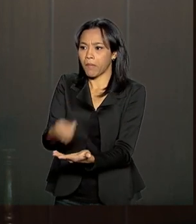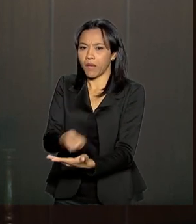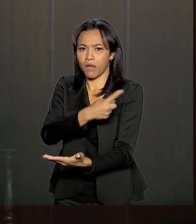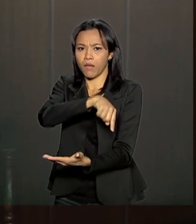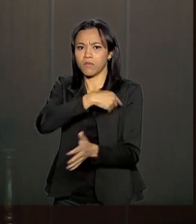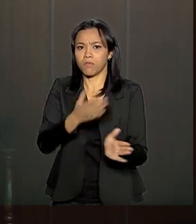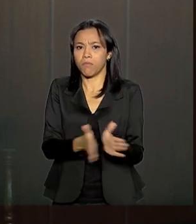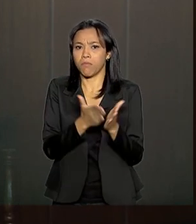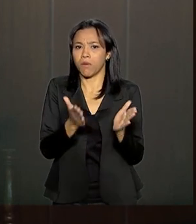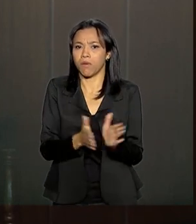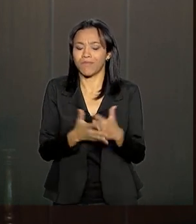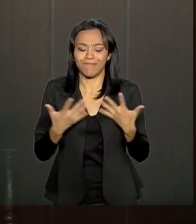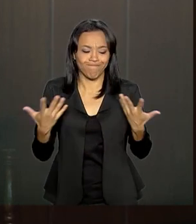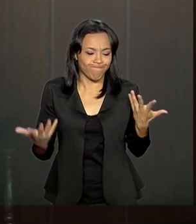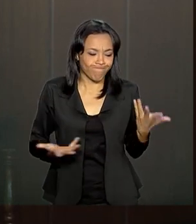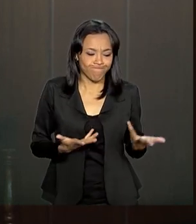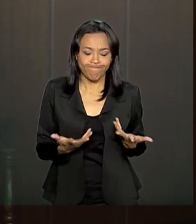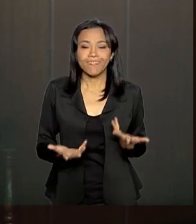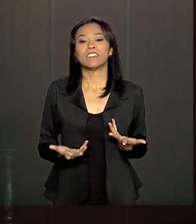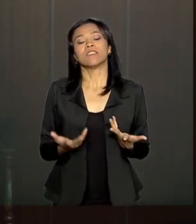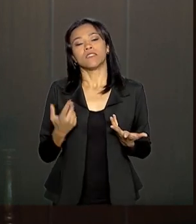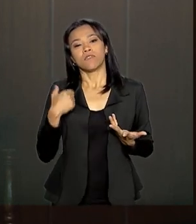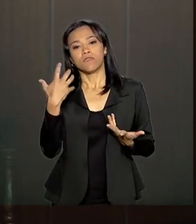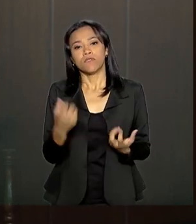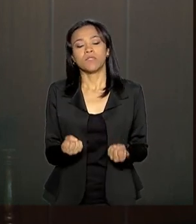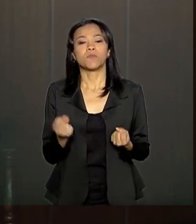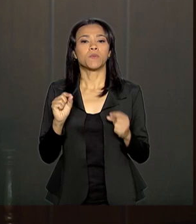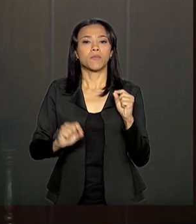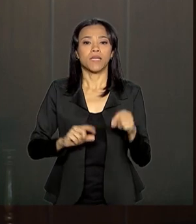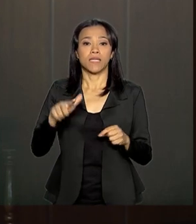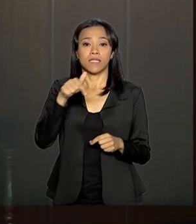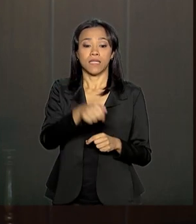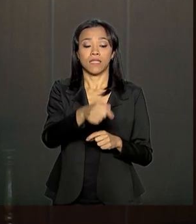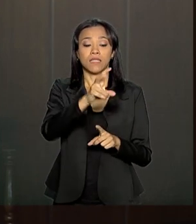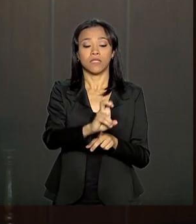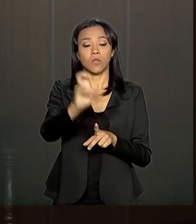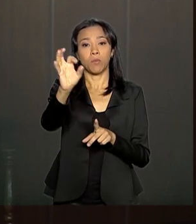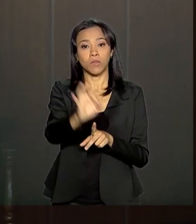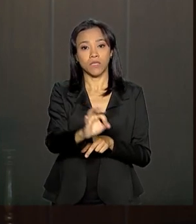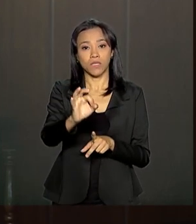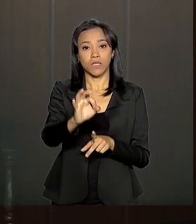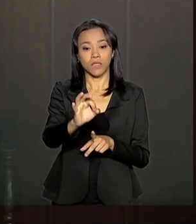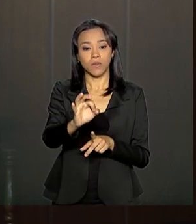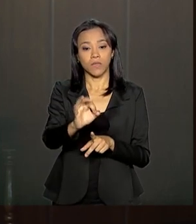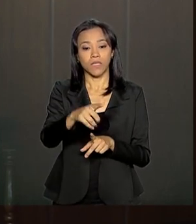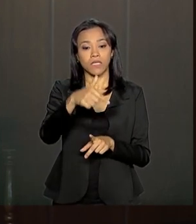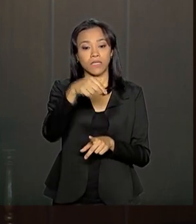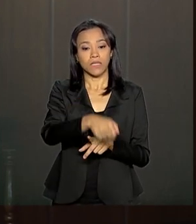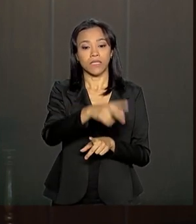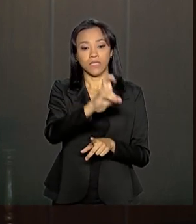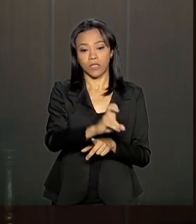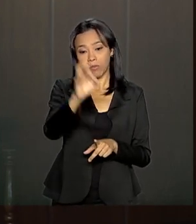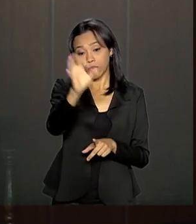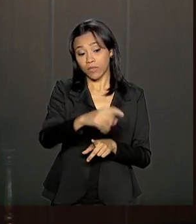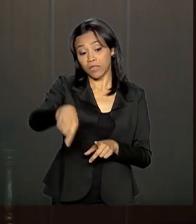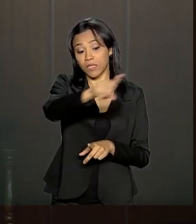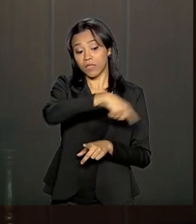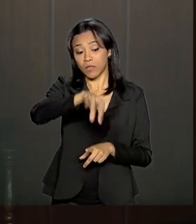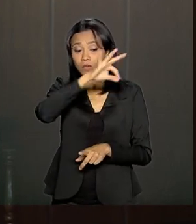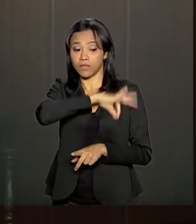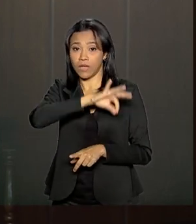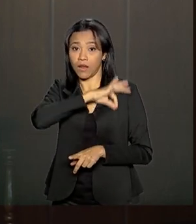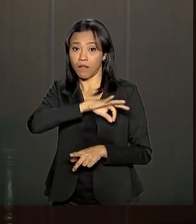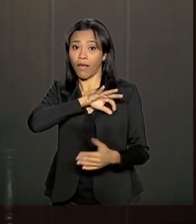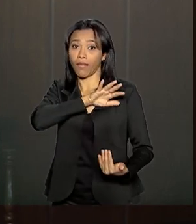Então, o primeiro movimento que nós estamos fazendo é exatamente pegar 75% dos brasileiros. Os 75% dos brasileiros têm salários que vão só